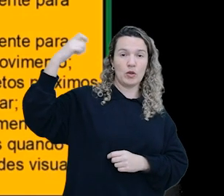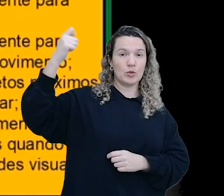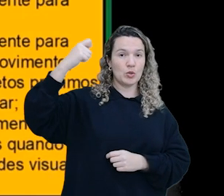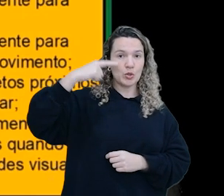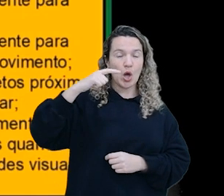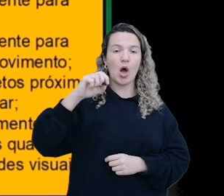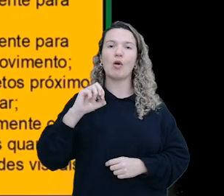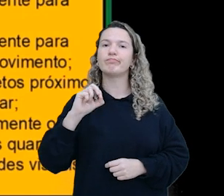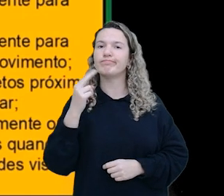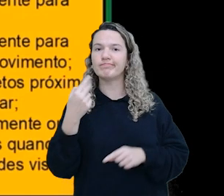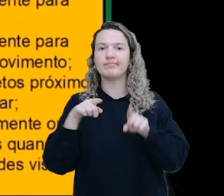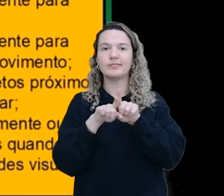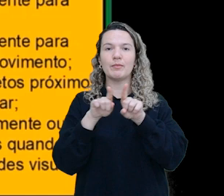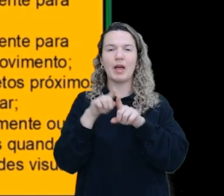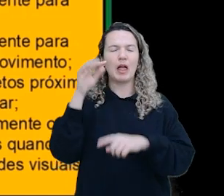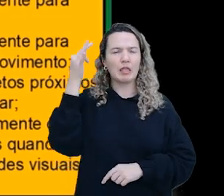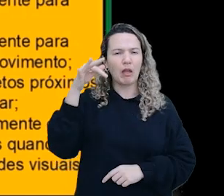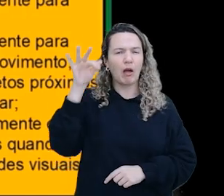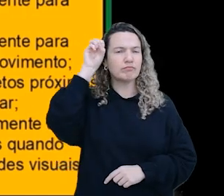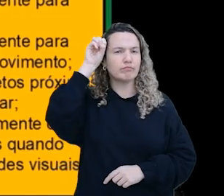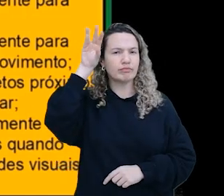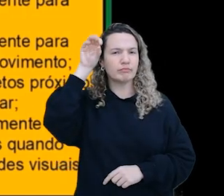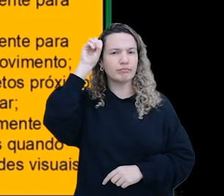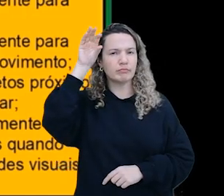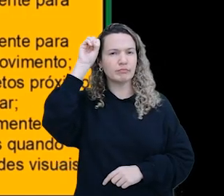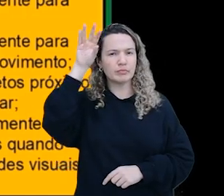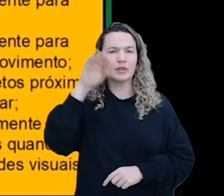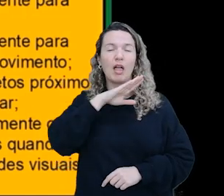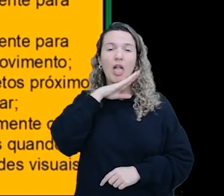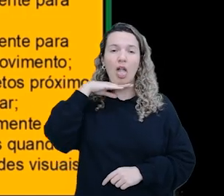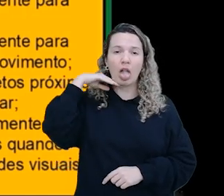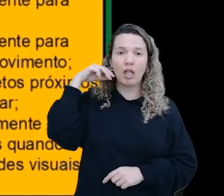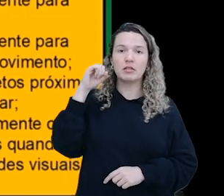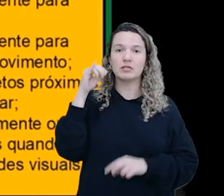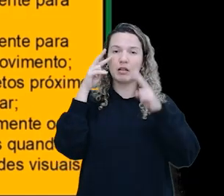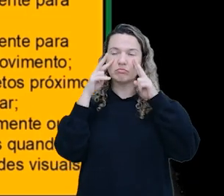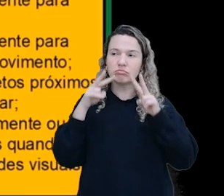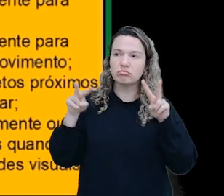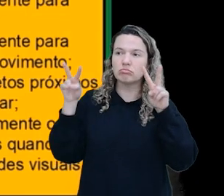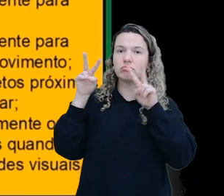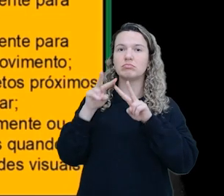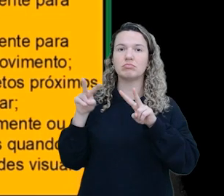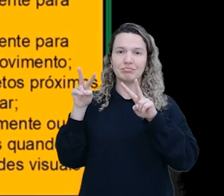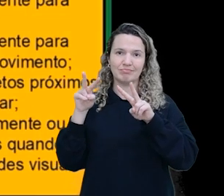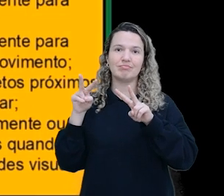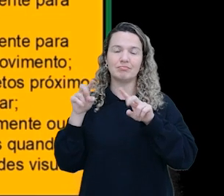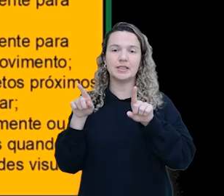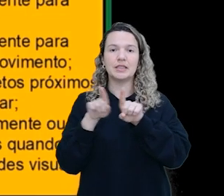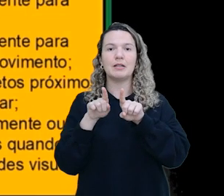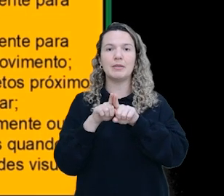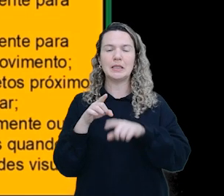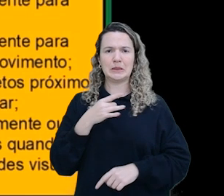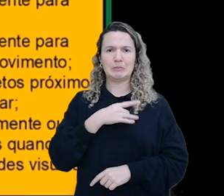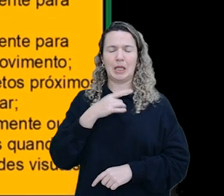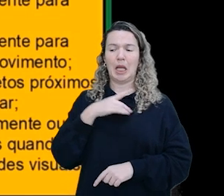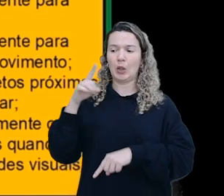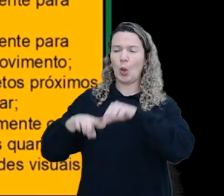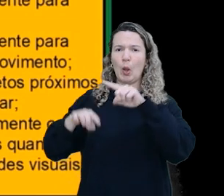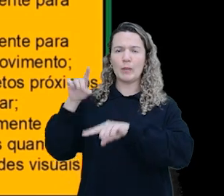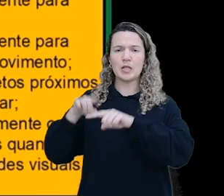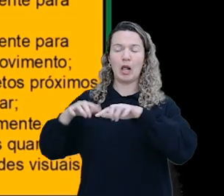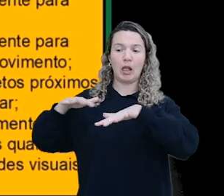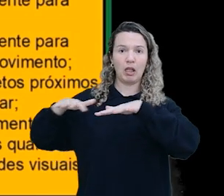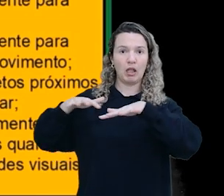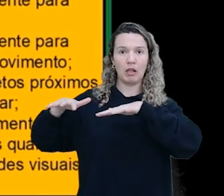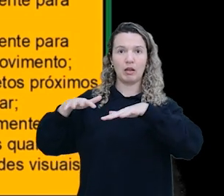queixam de dores de cabeça, tonturas ou enjoos quando usam a visão. apresentam medo de objetos em movimento